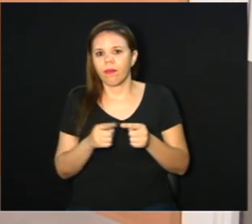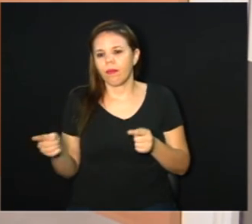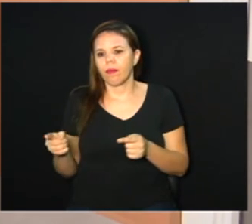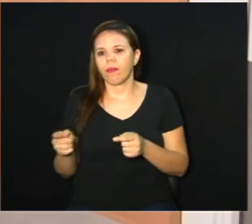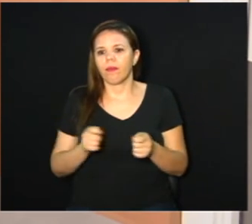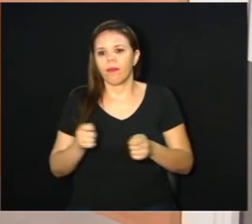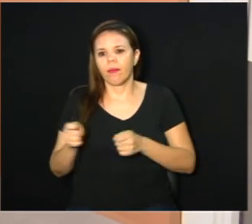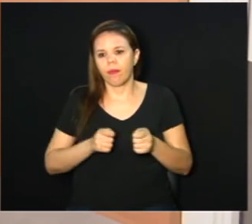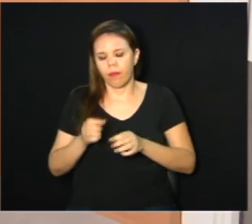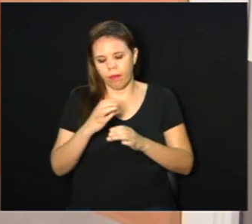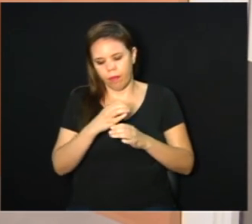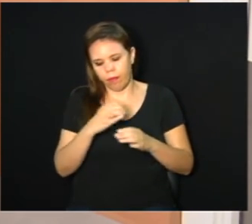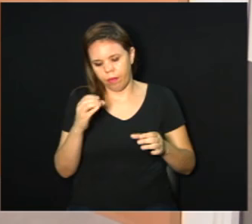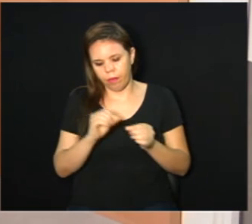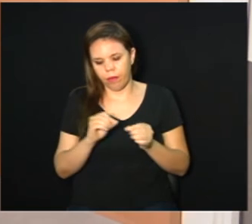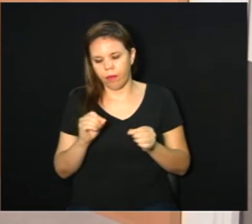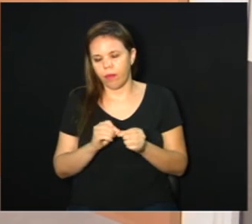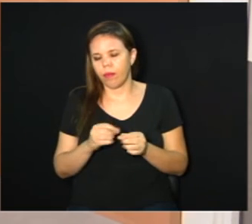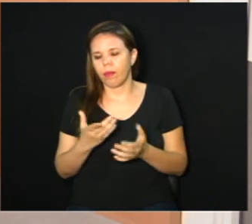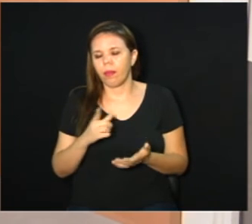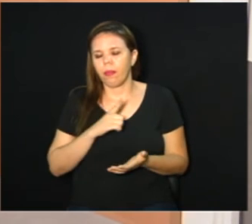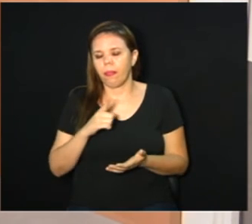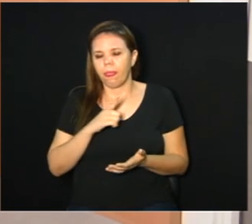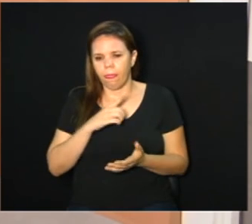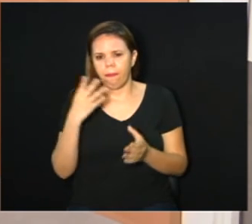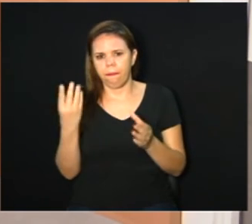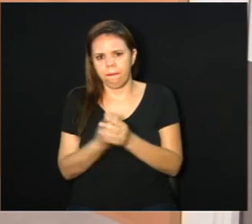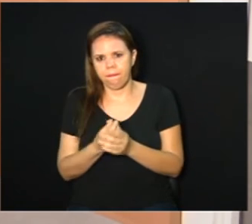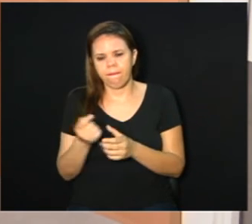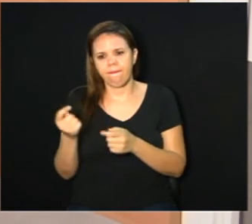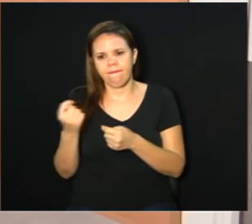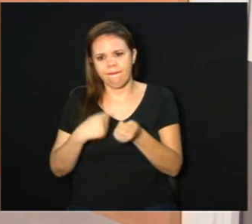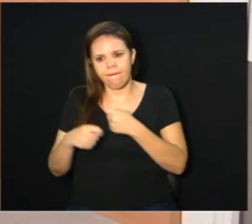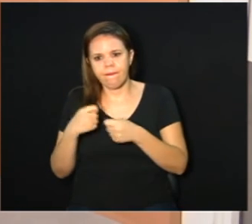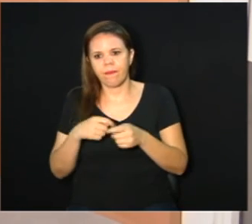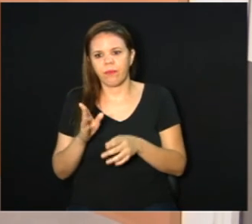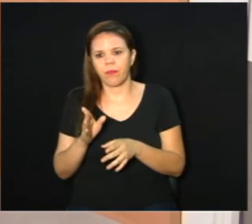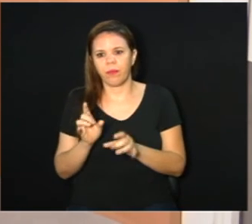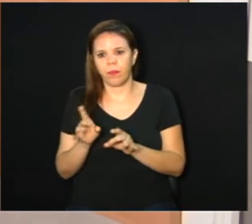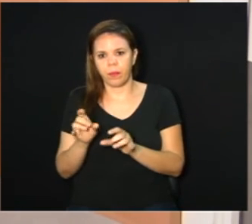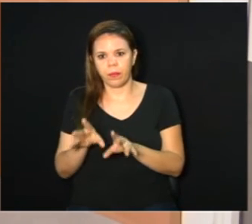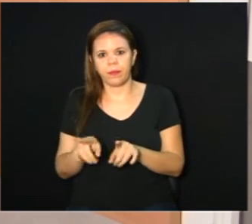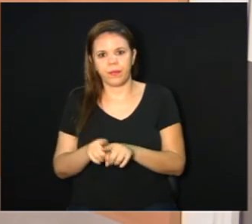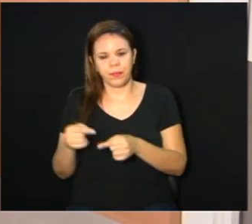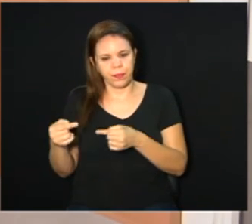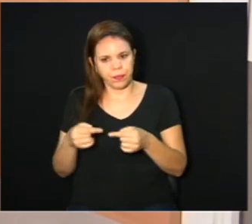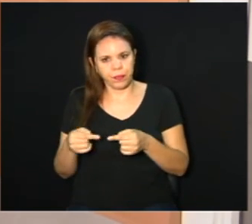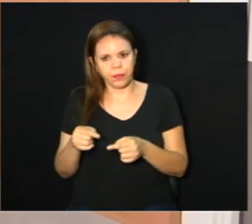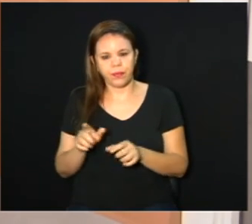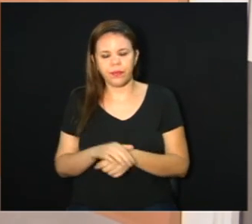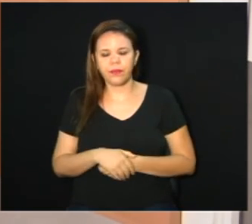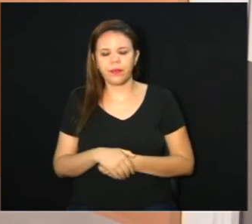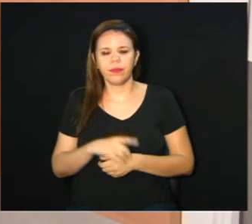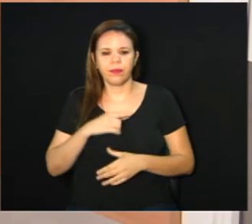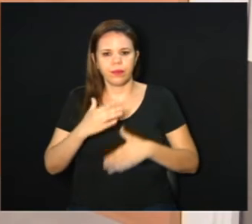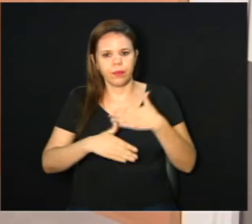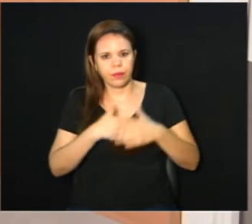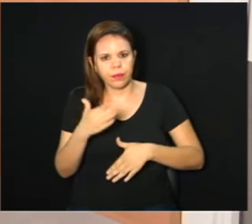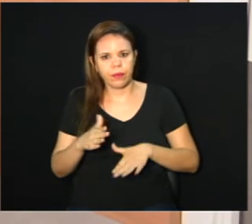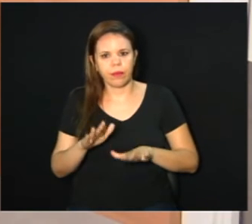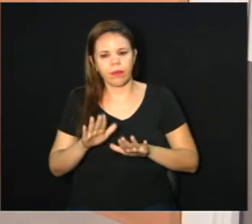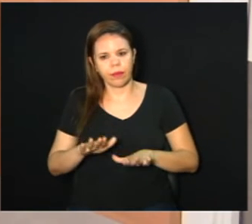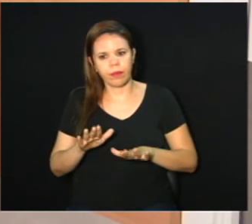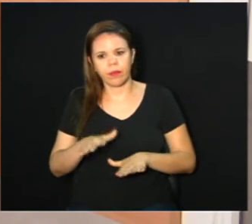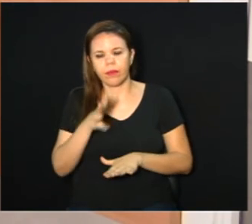medidor. Esse medidor ele já está em escala comercial. Ah, já está. Sim, sim. Um